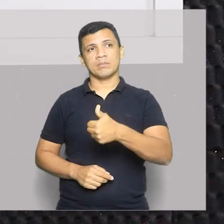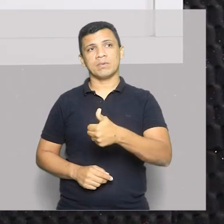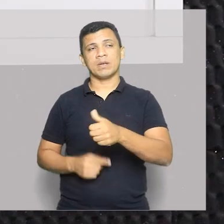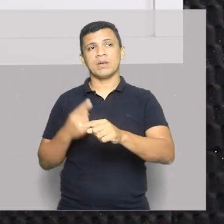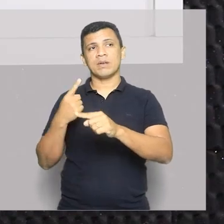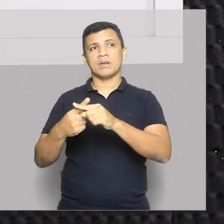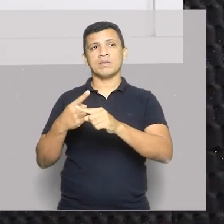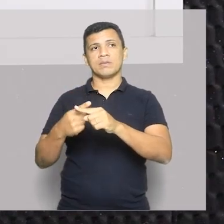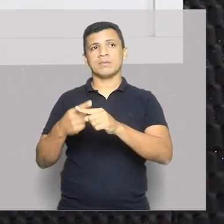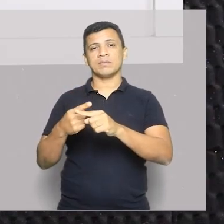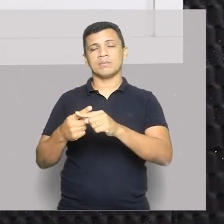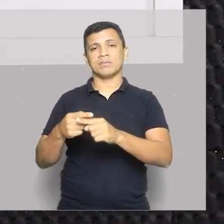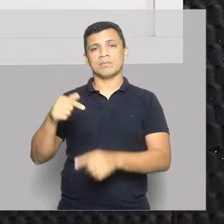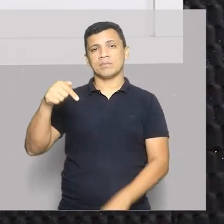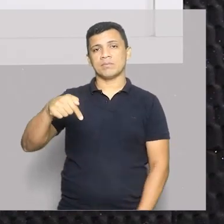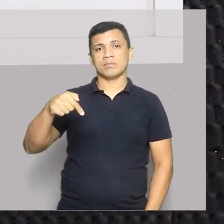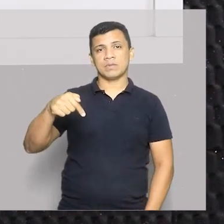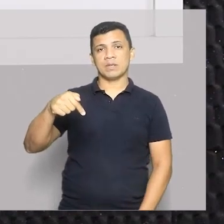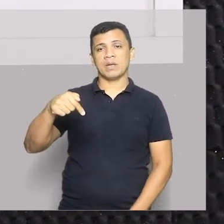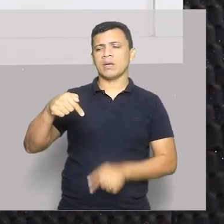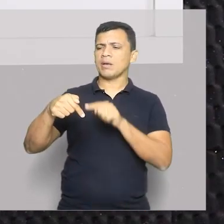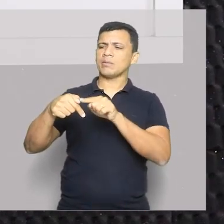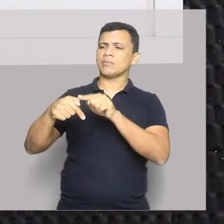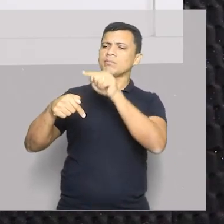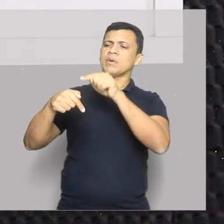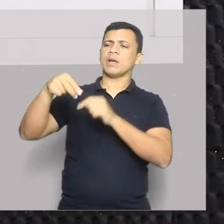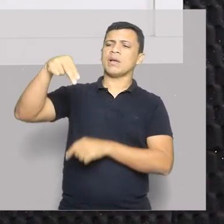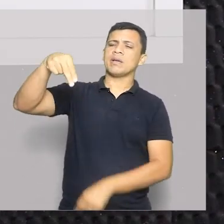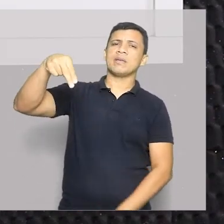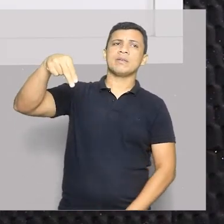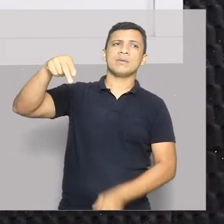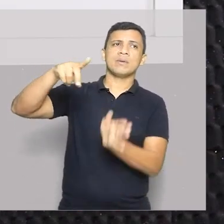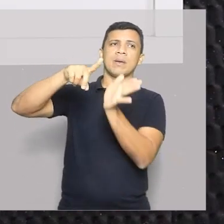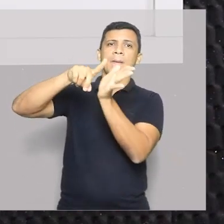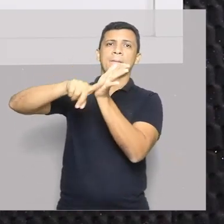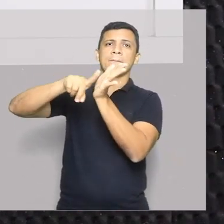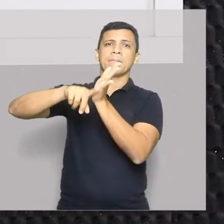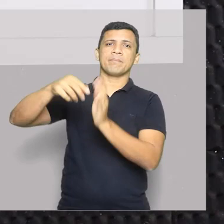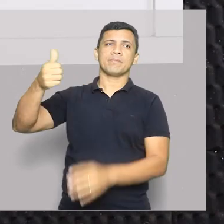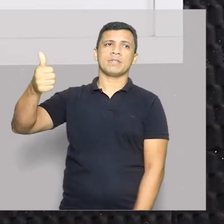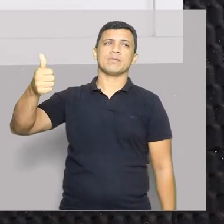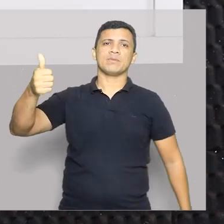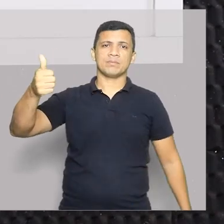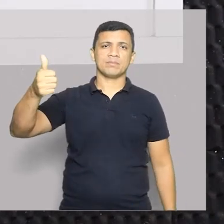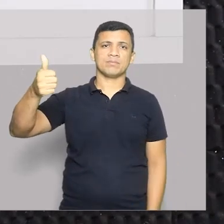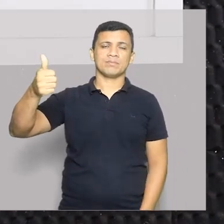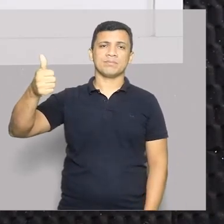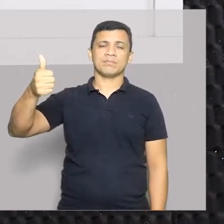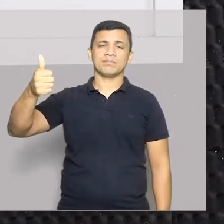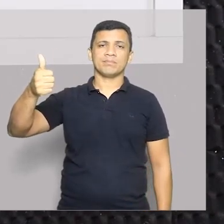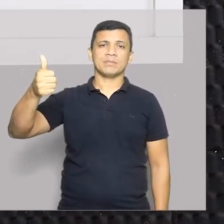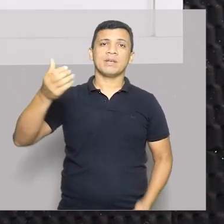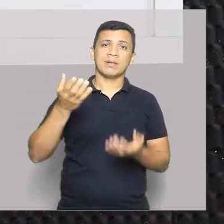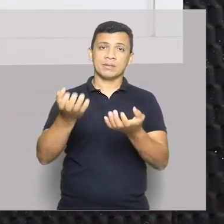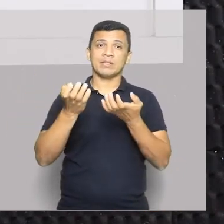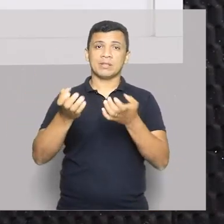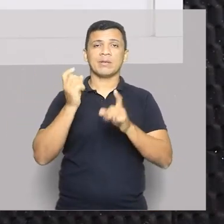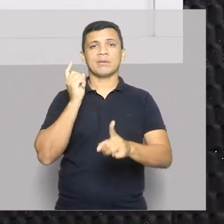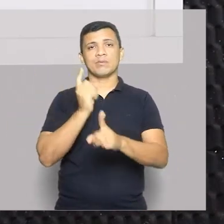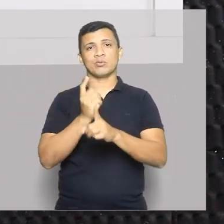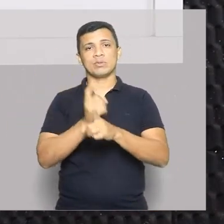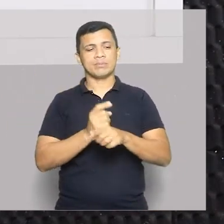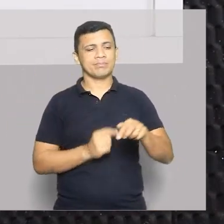o expoente aqui dessa razão é um número, um valor a menos que a posição desse termo que você deseja